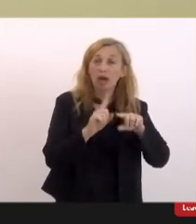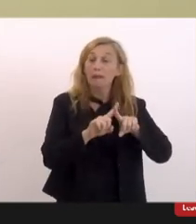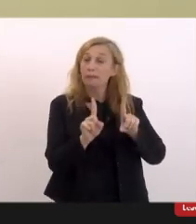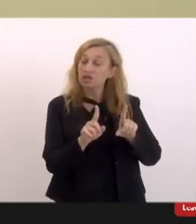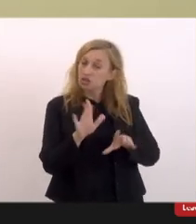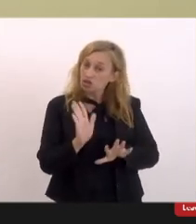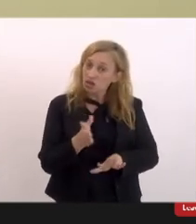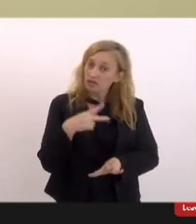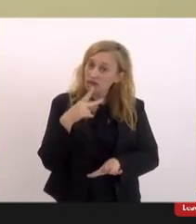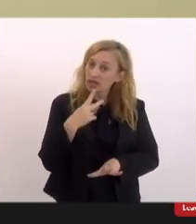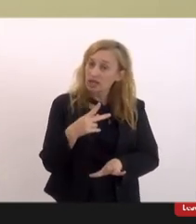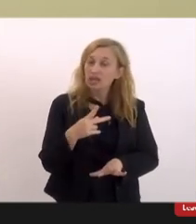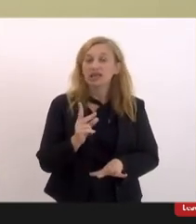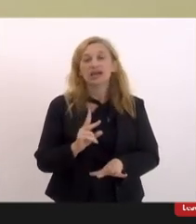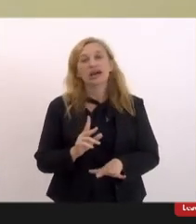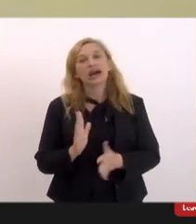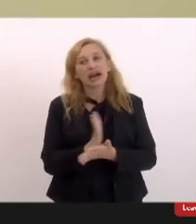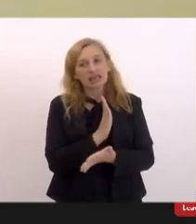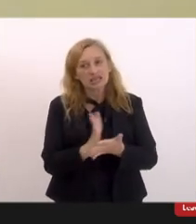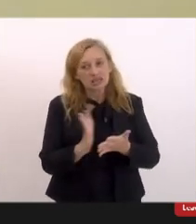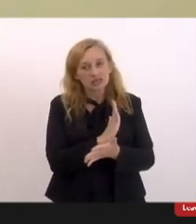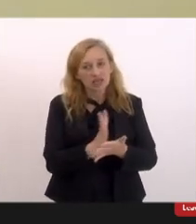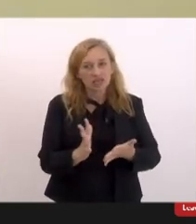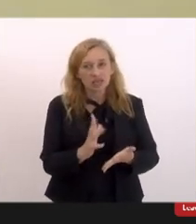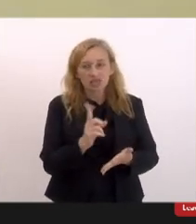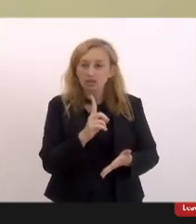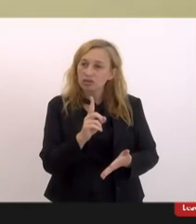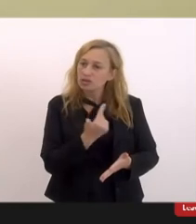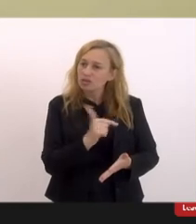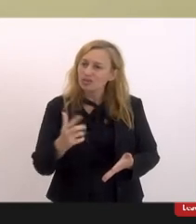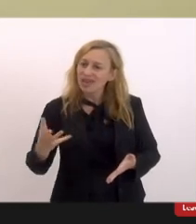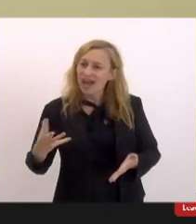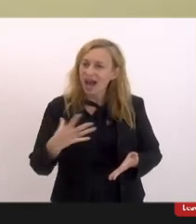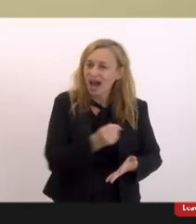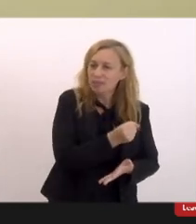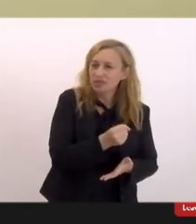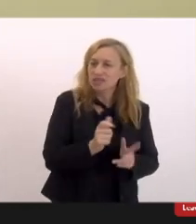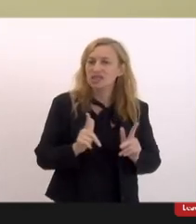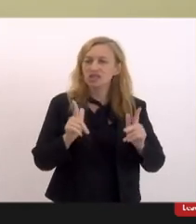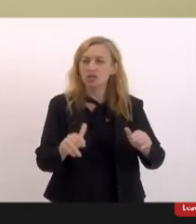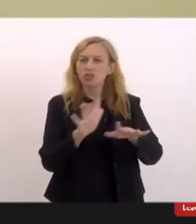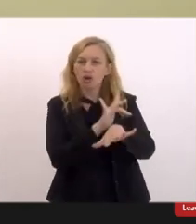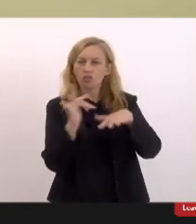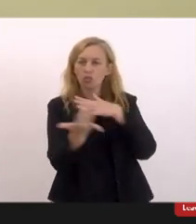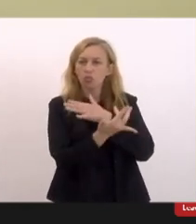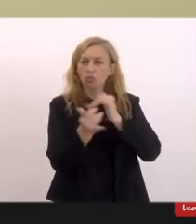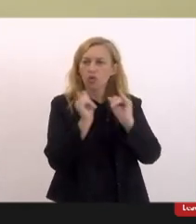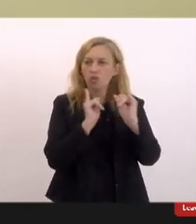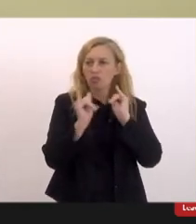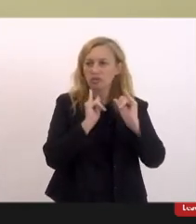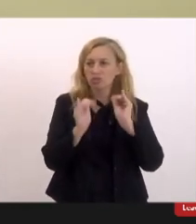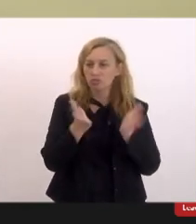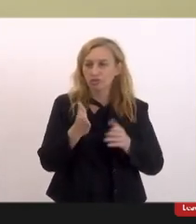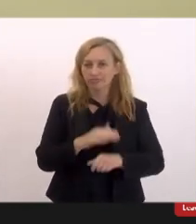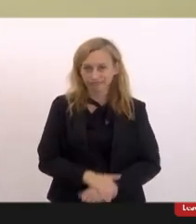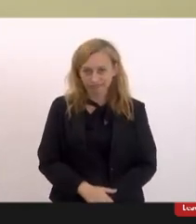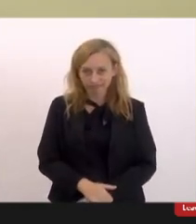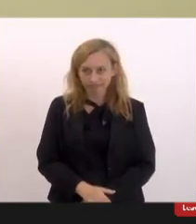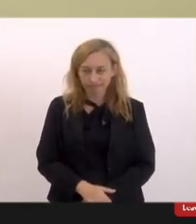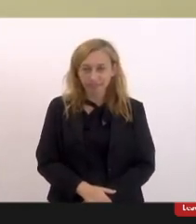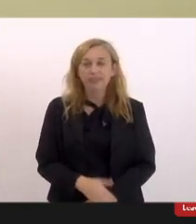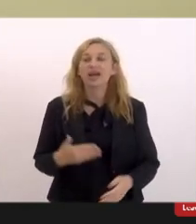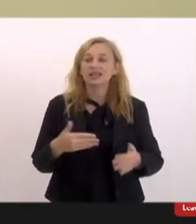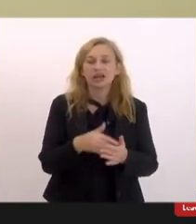falei, nem sempre essa campanha de mídia ela tem a velocidade de uma campanha de imunização como está acontecendo agora. Entendeu? Até a